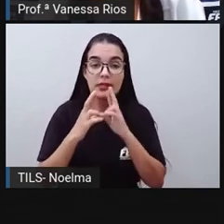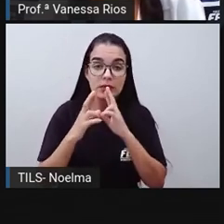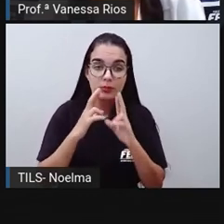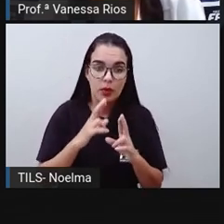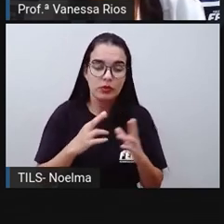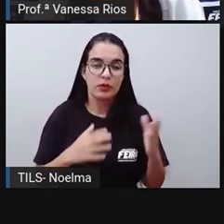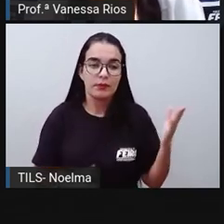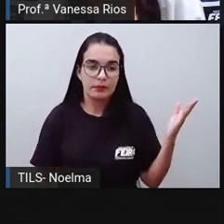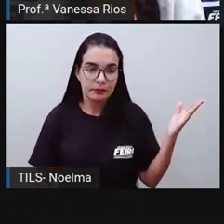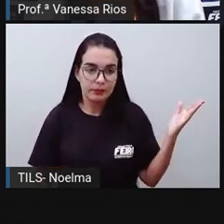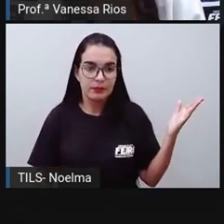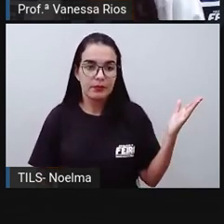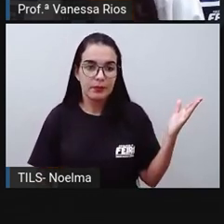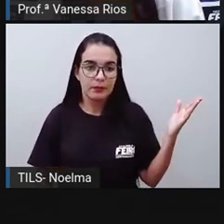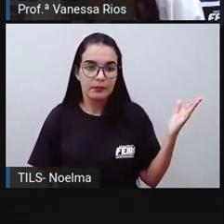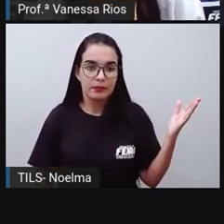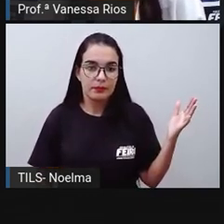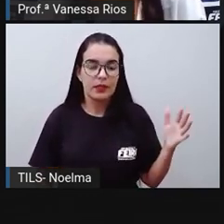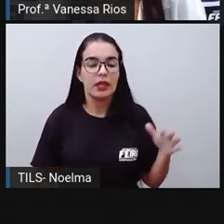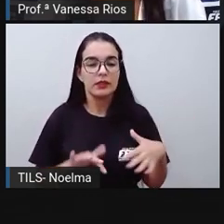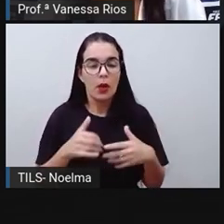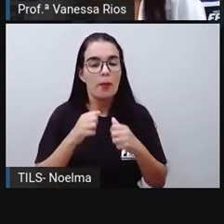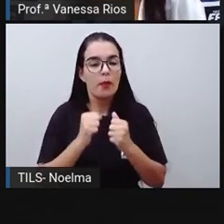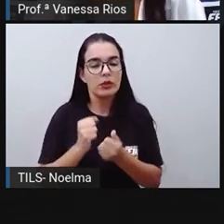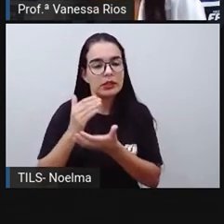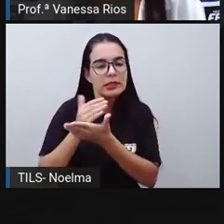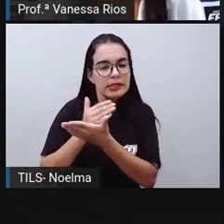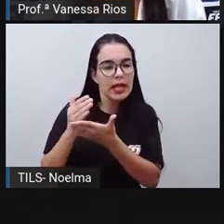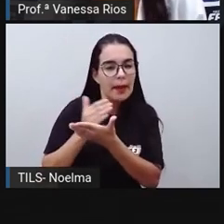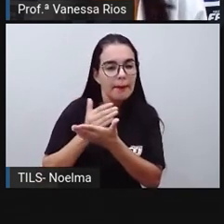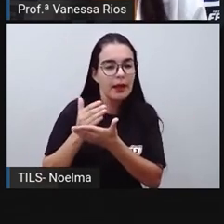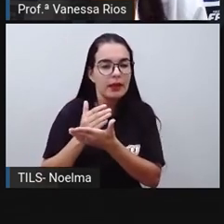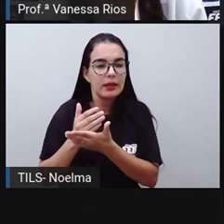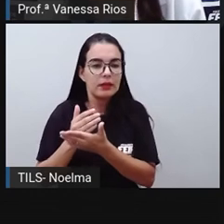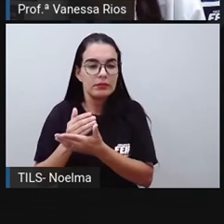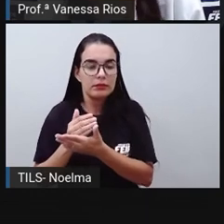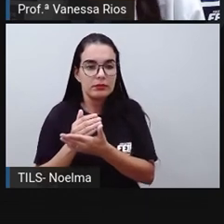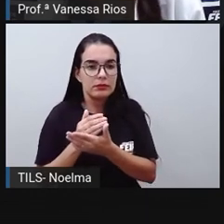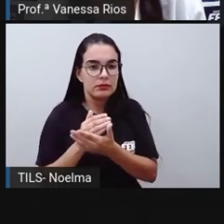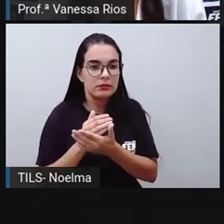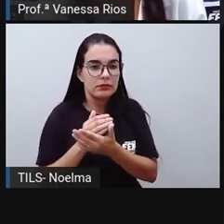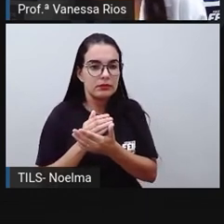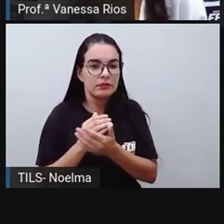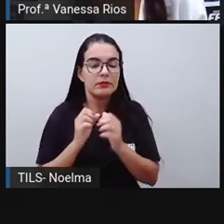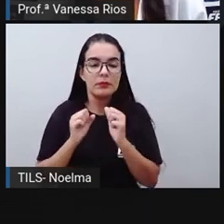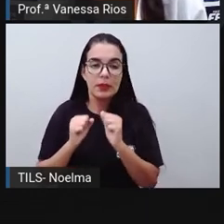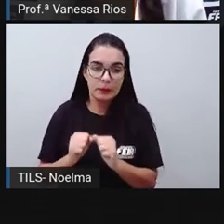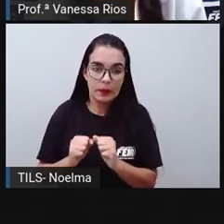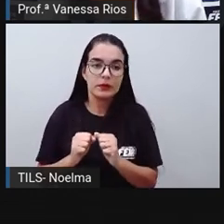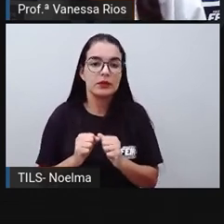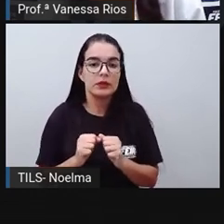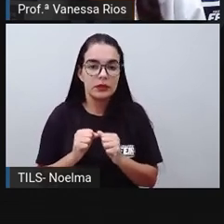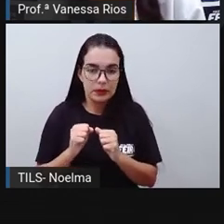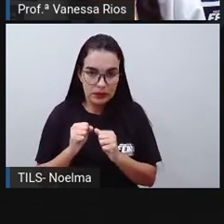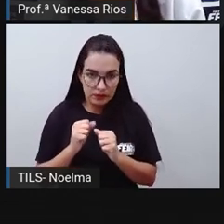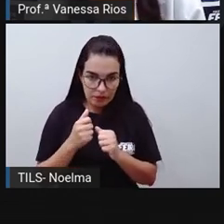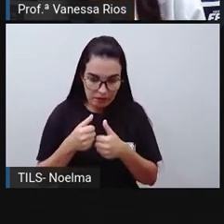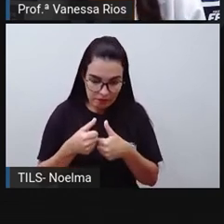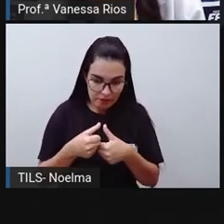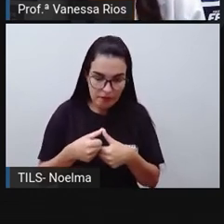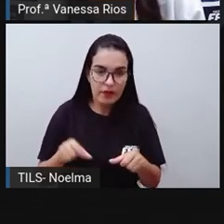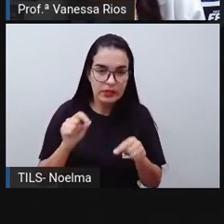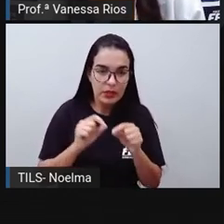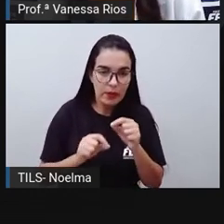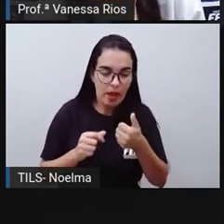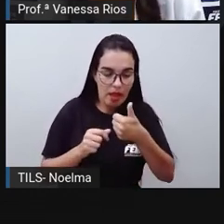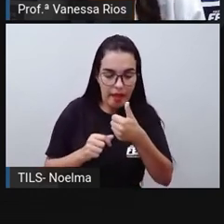o 153 de uma vez. A gente vai posicionar aqui o 1 não daria para dividir por 3. Então, eu avanço mais uma casa e